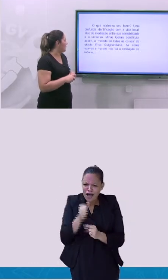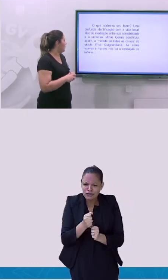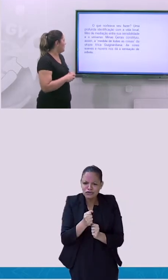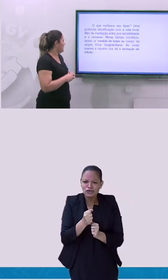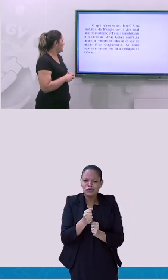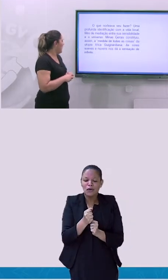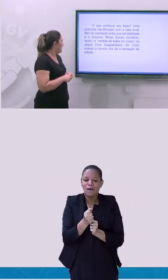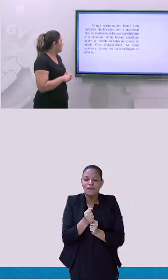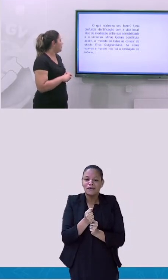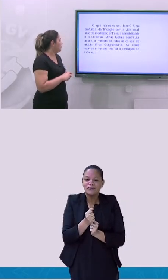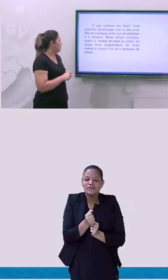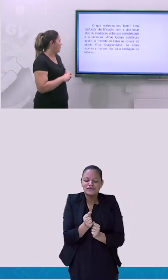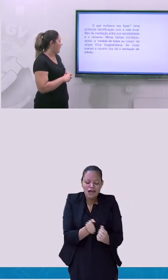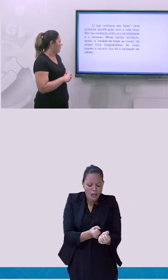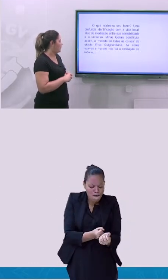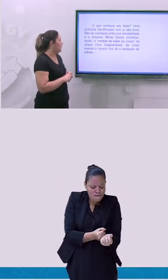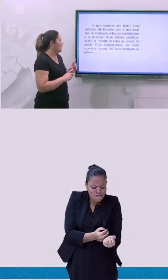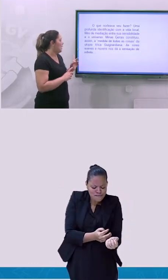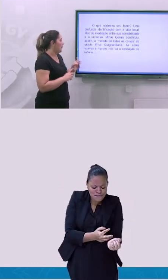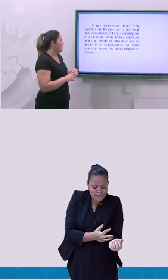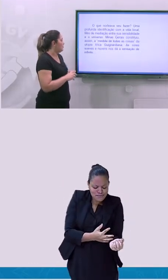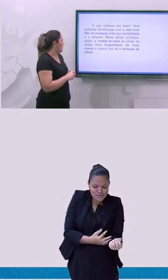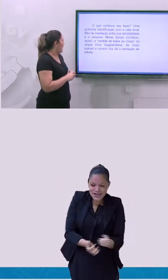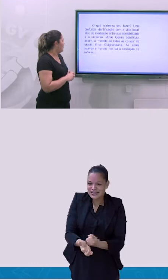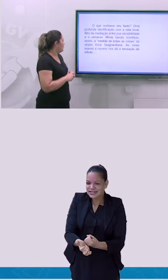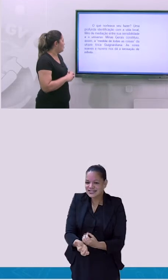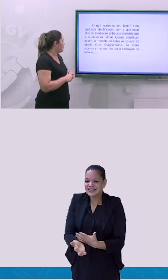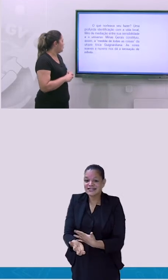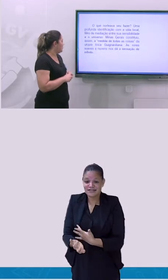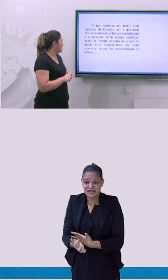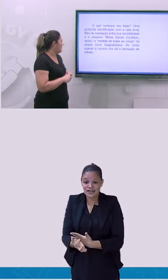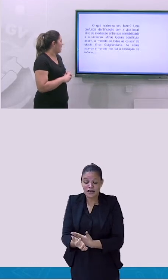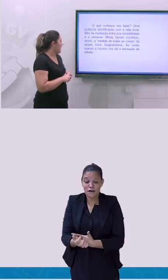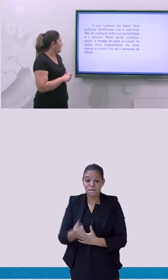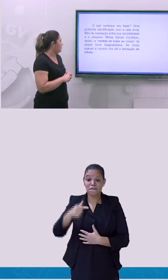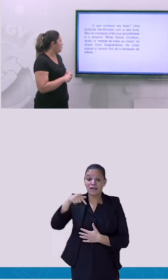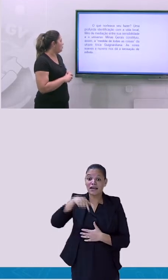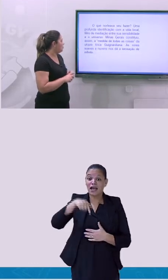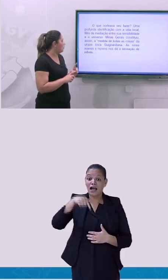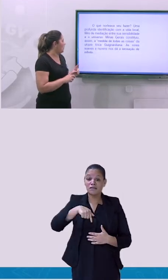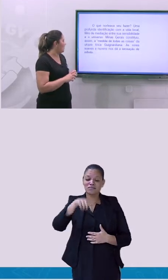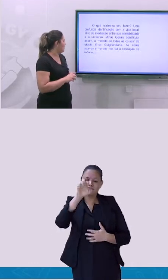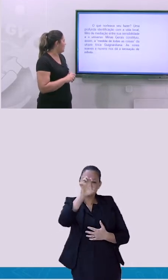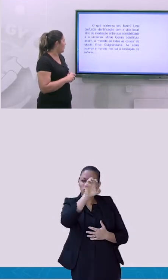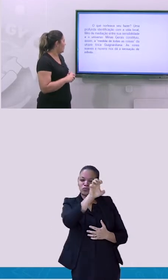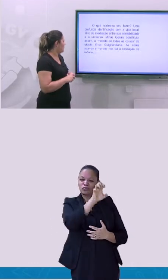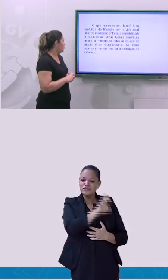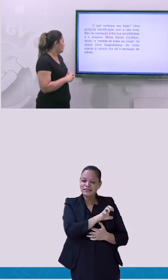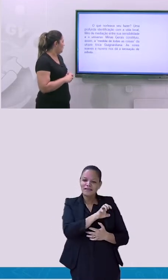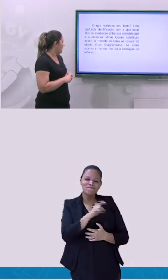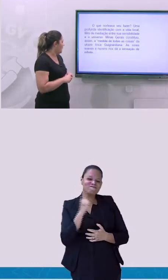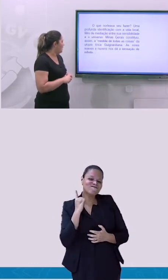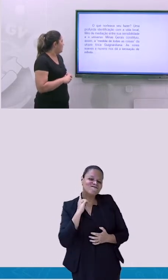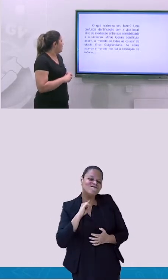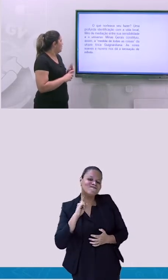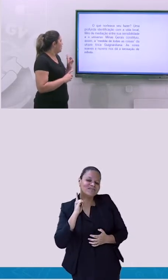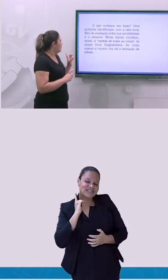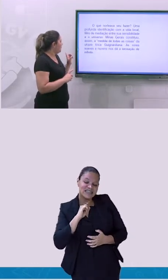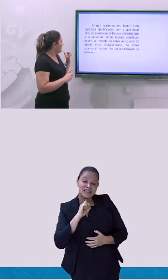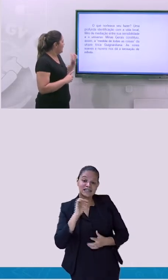sua sensibilidade e o universo. Minas Gerais constituiu, assim, a medida de todas as coisas da